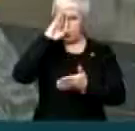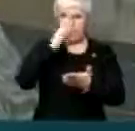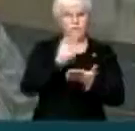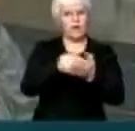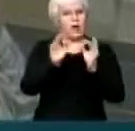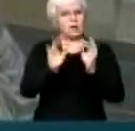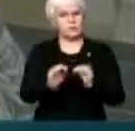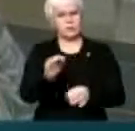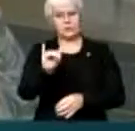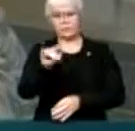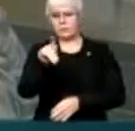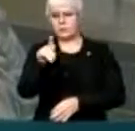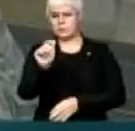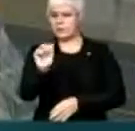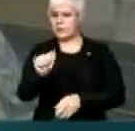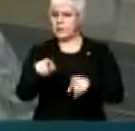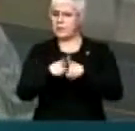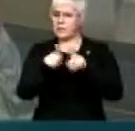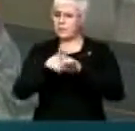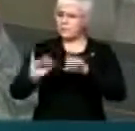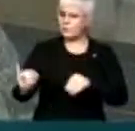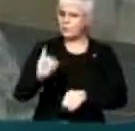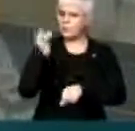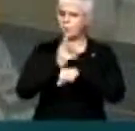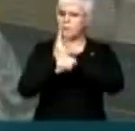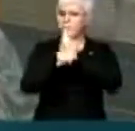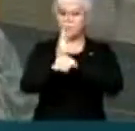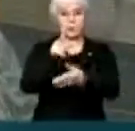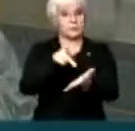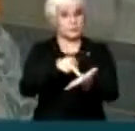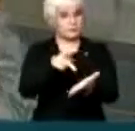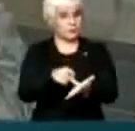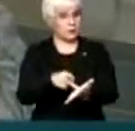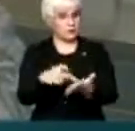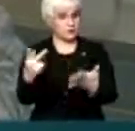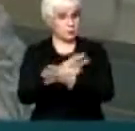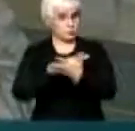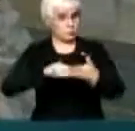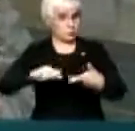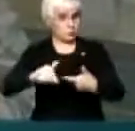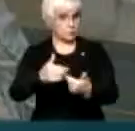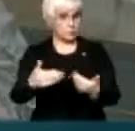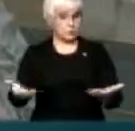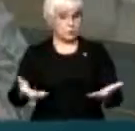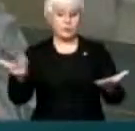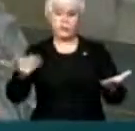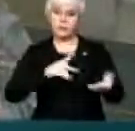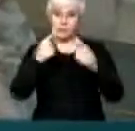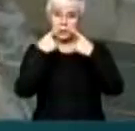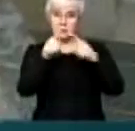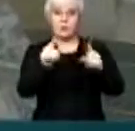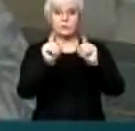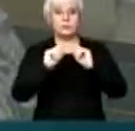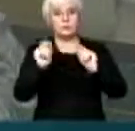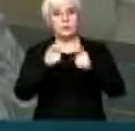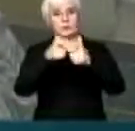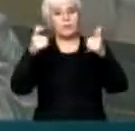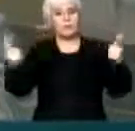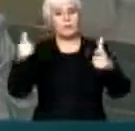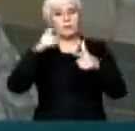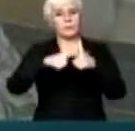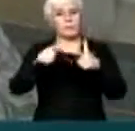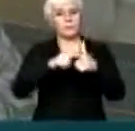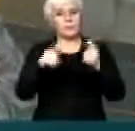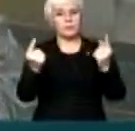confiável e absolutamente importante na busca da verdade sobre essas questões, está denunciando que um grande problema